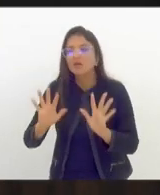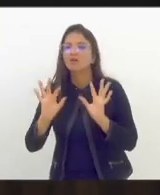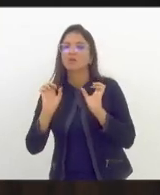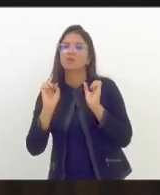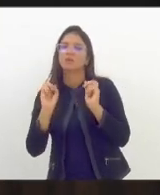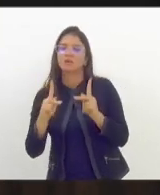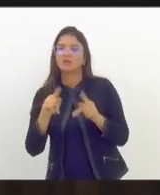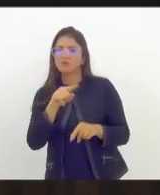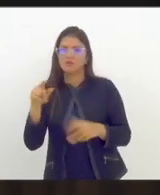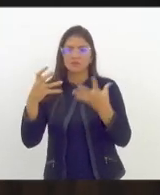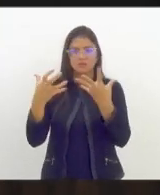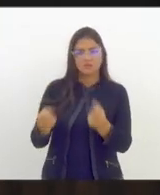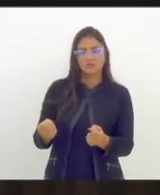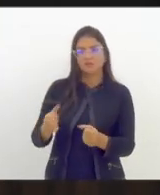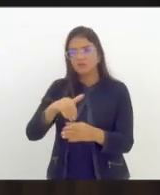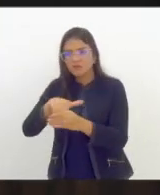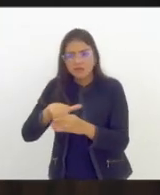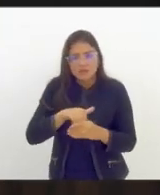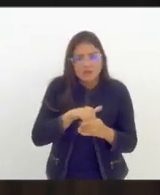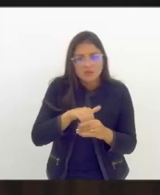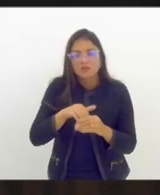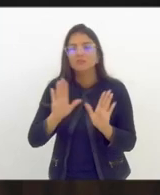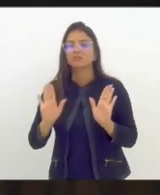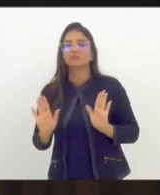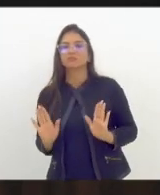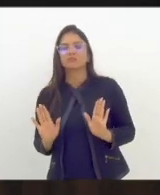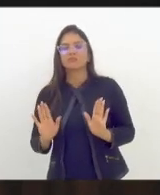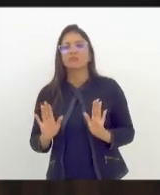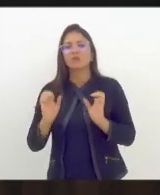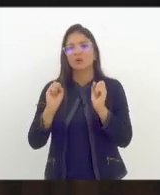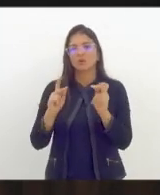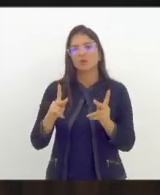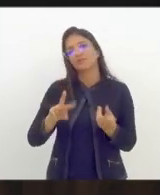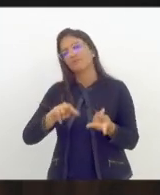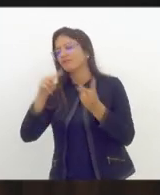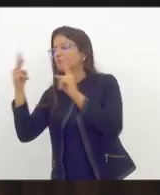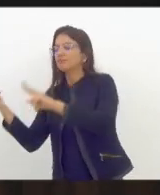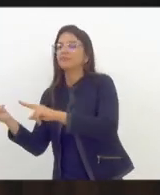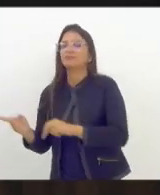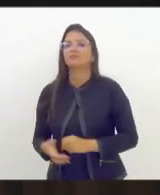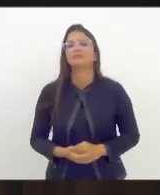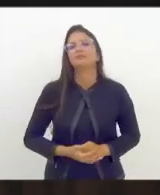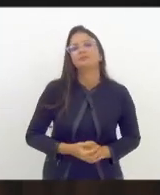Senhores que aprovam, votação. Os senhores que aprovam, permaneçam como estão. Aprovado, vai a promulgação.